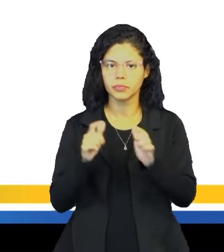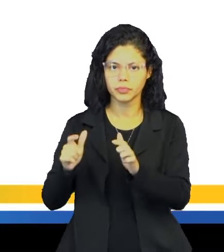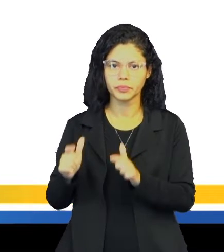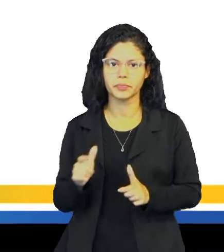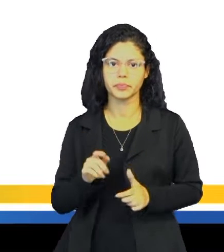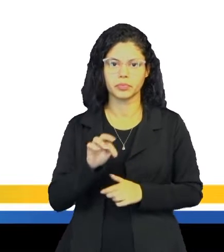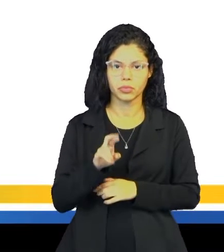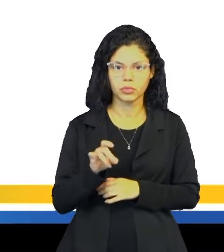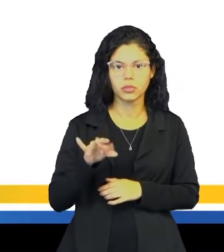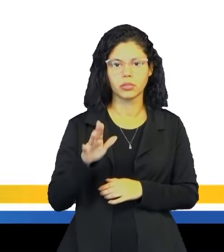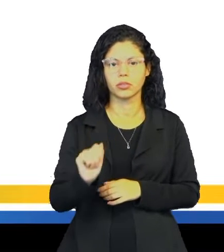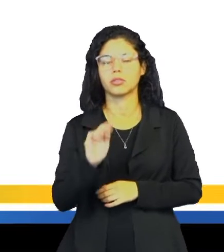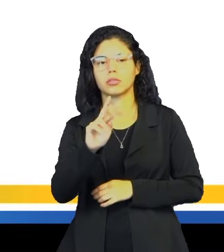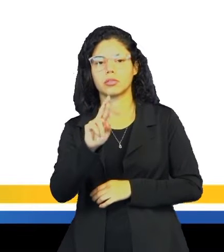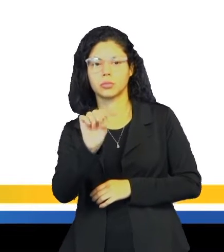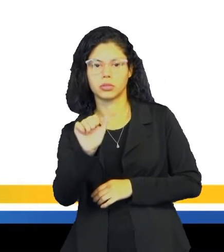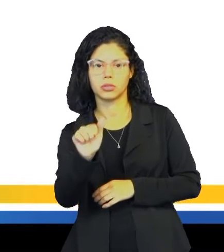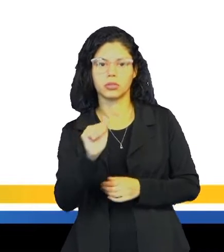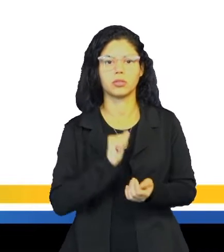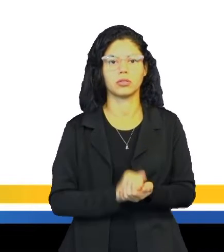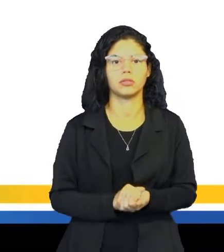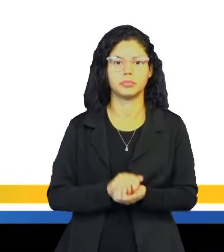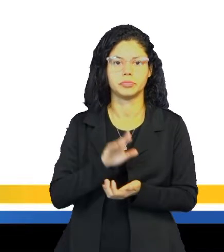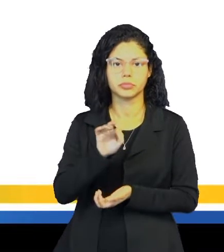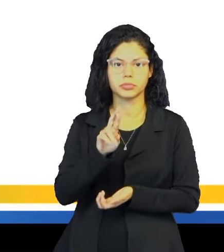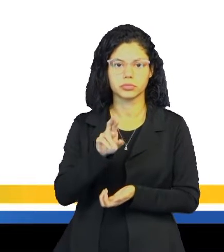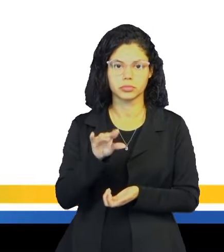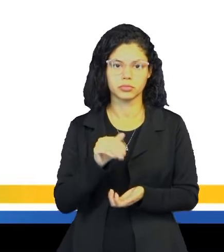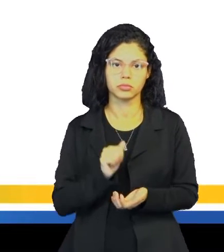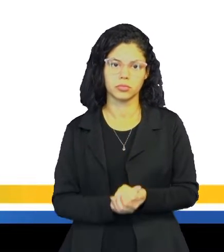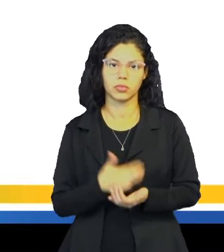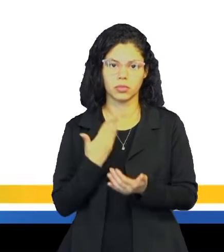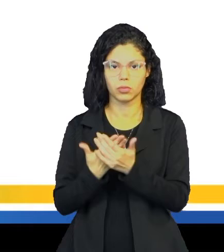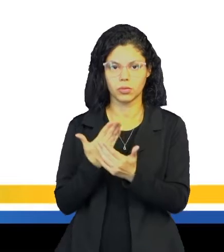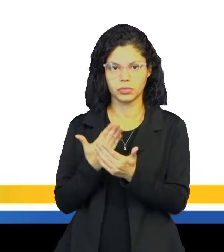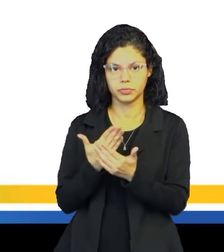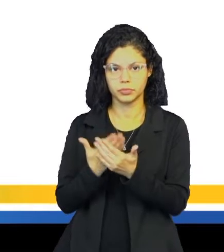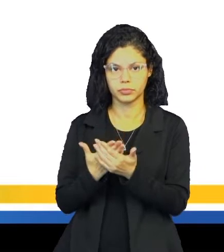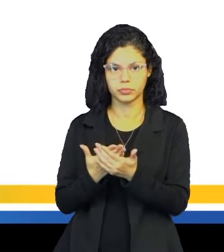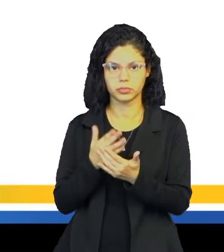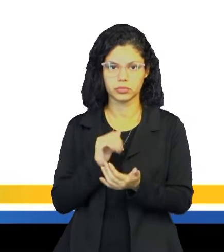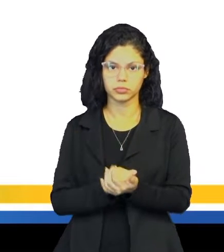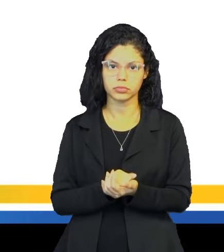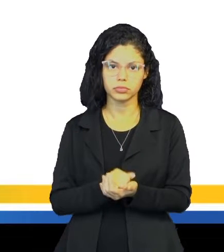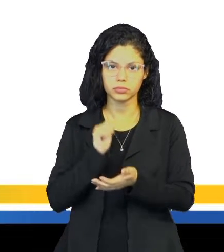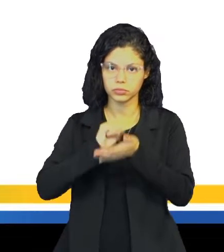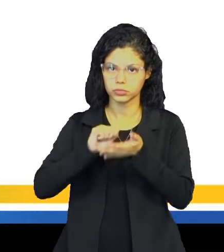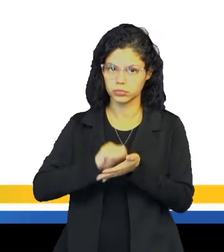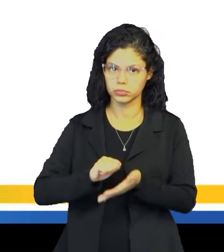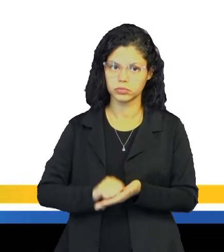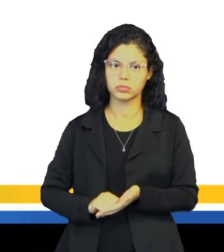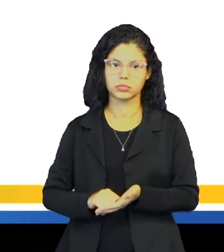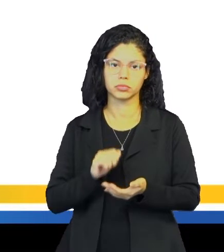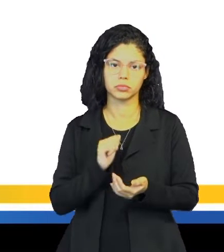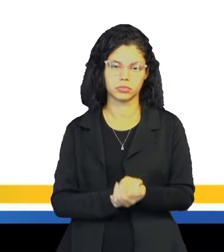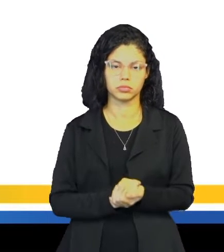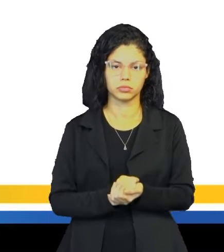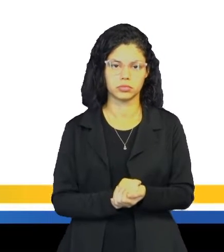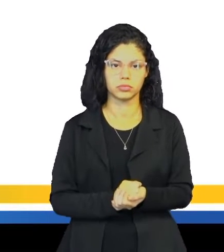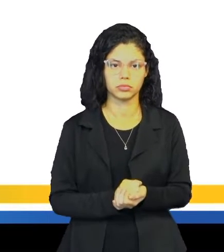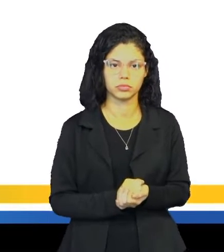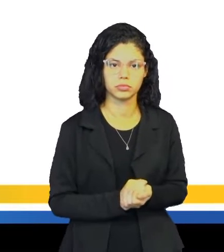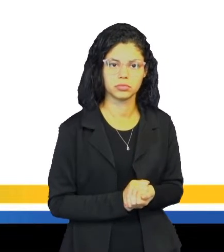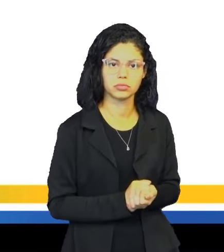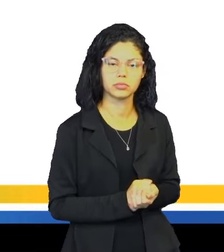os emblemas e os brasões. A epigrafia, que estuda ali as inscrições lapidares, nas